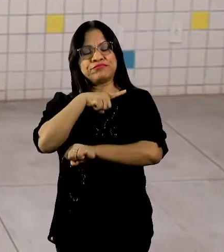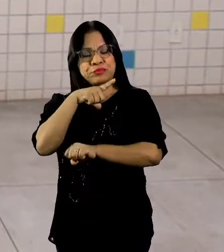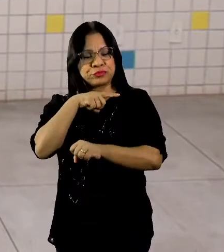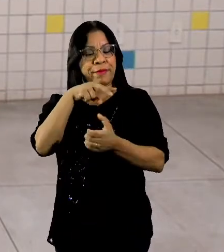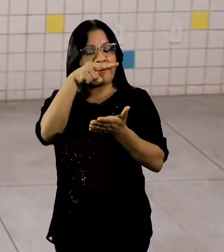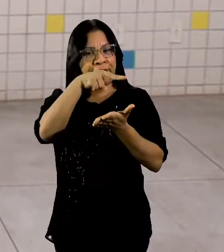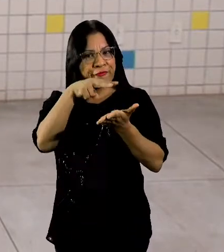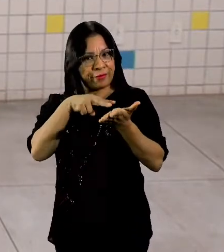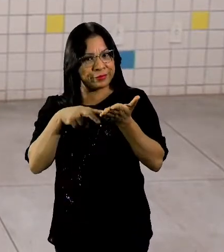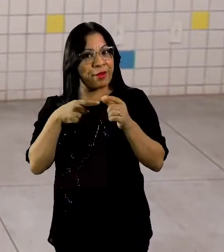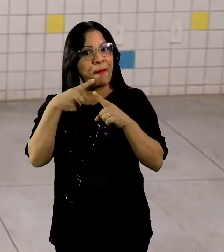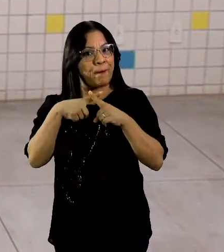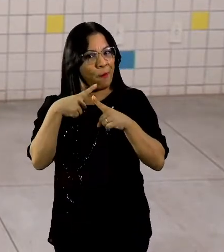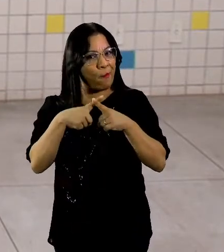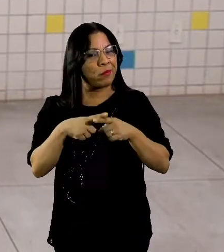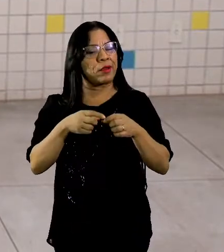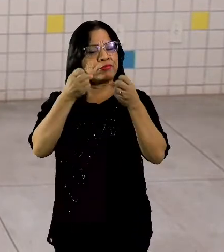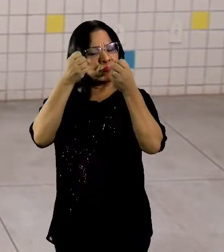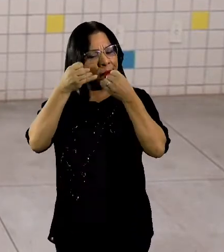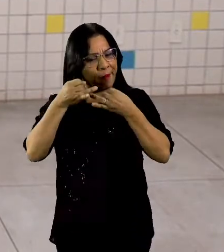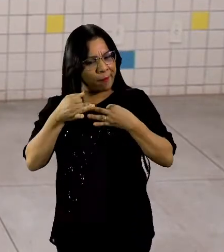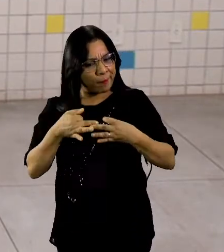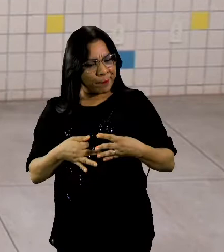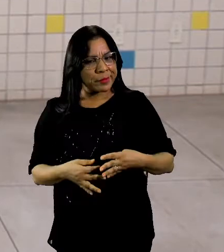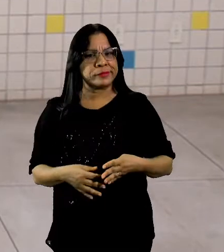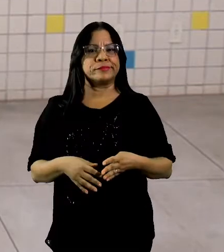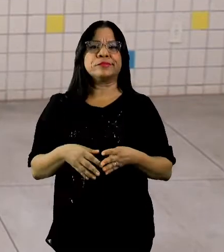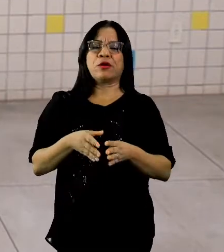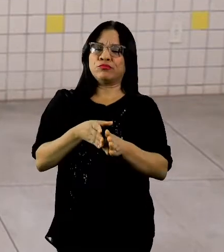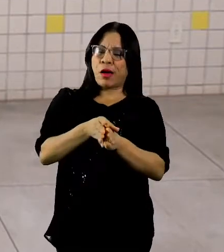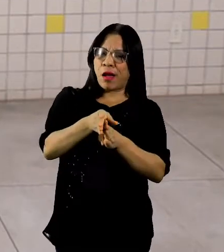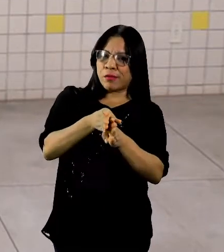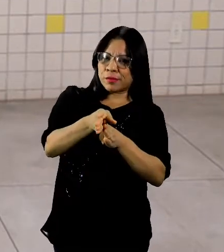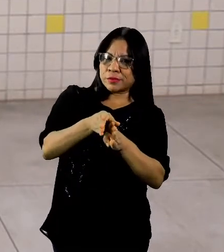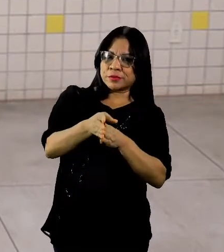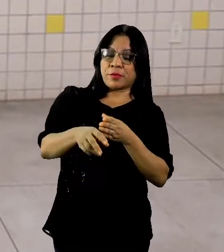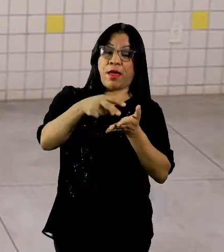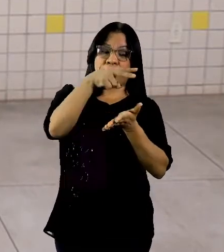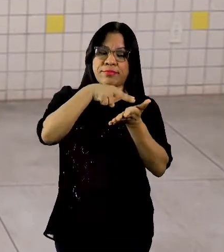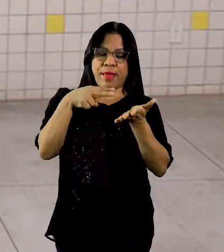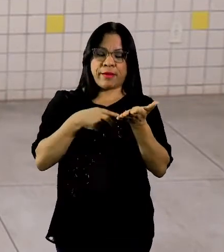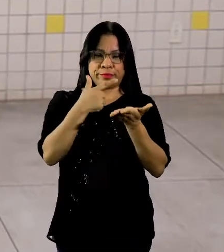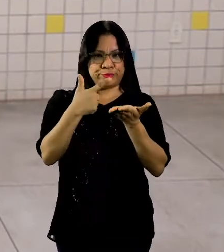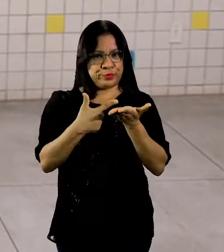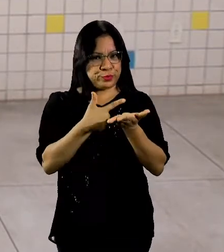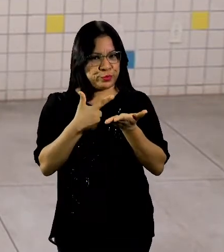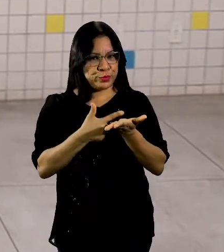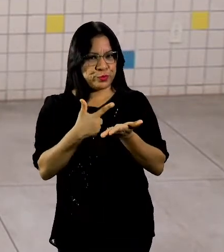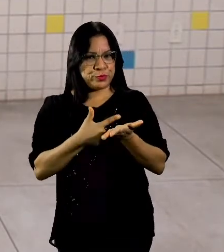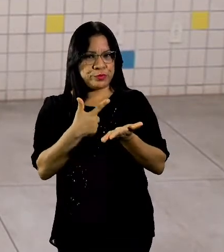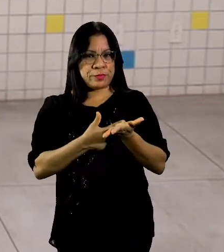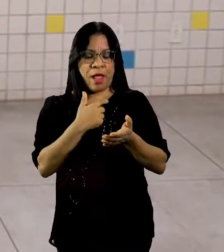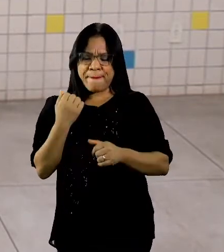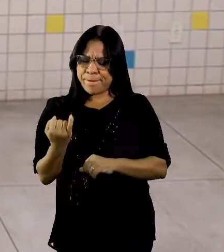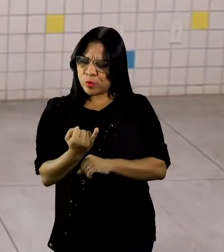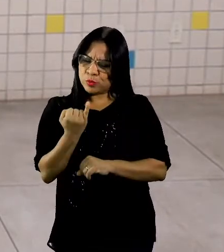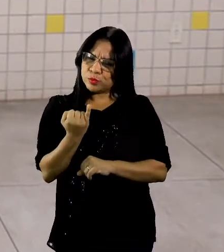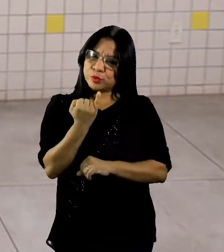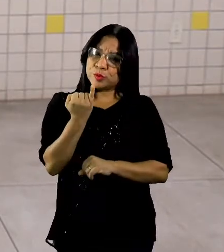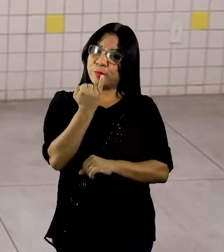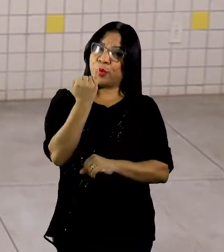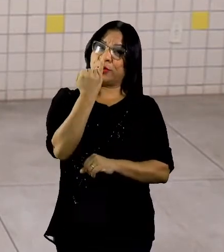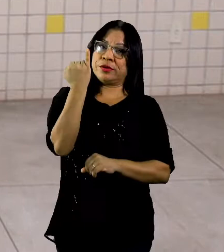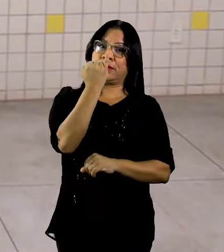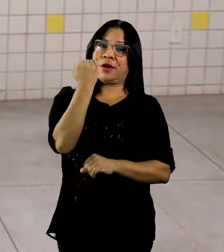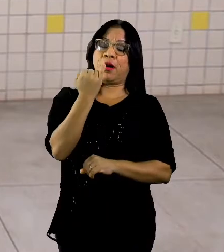eu falei, orientei, que a leitura do livro é indispensável para